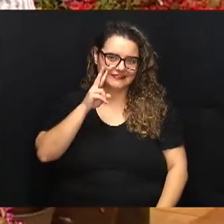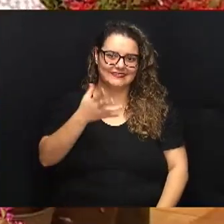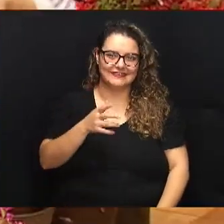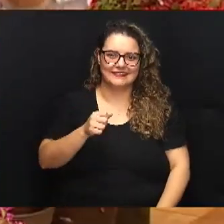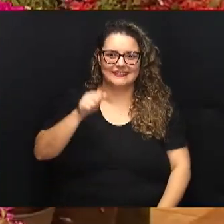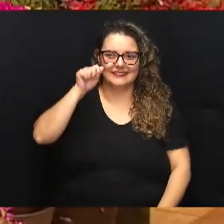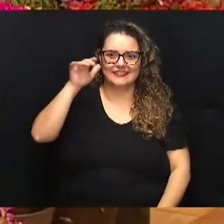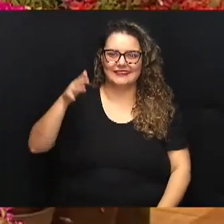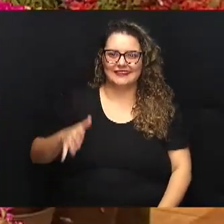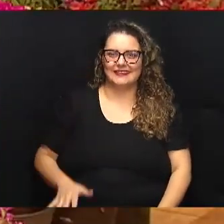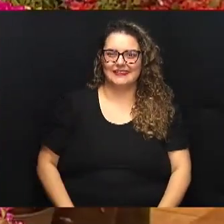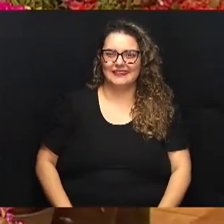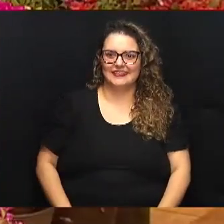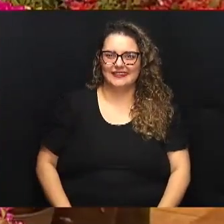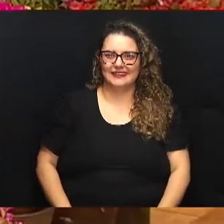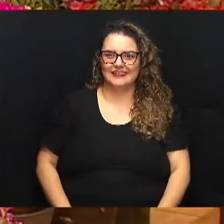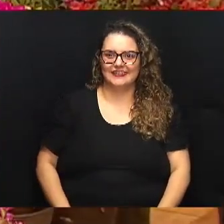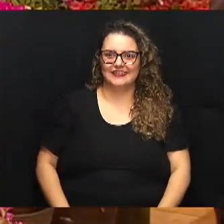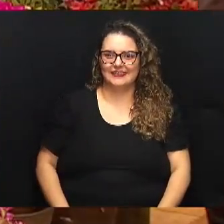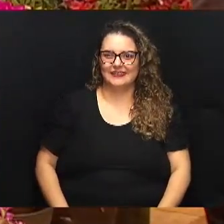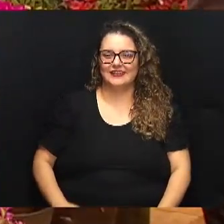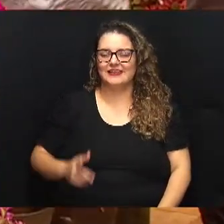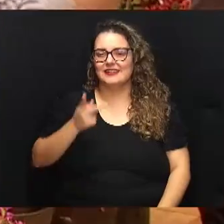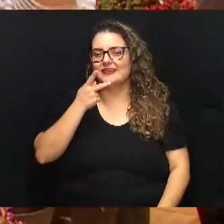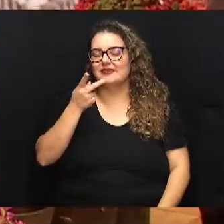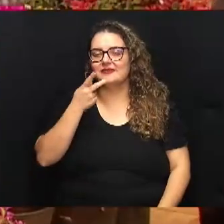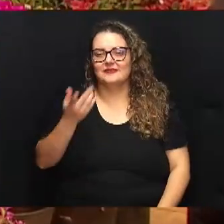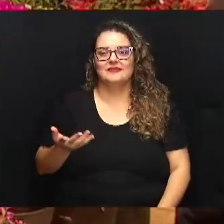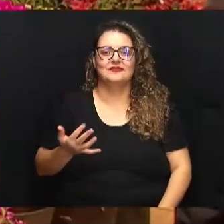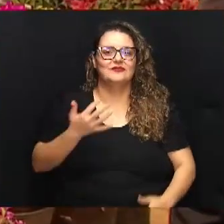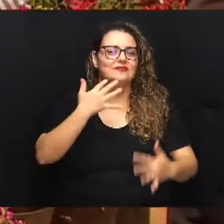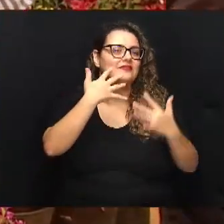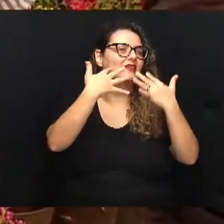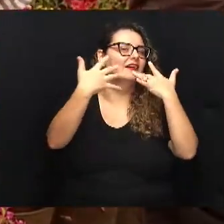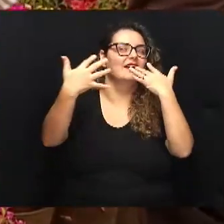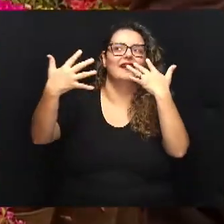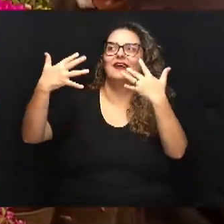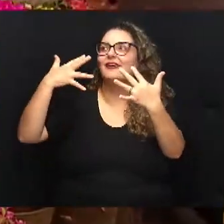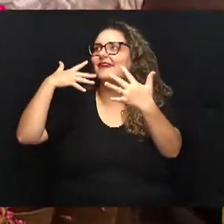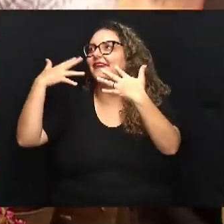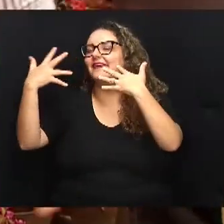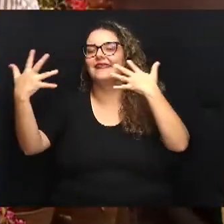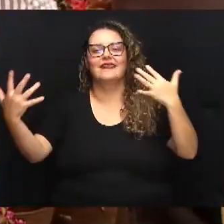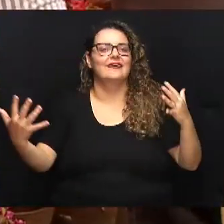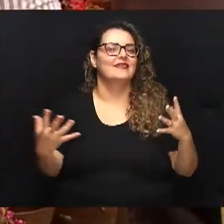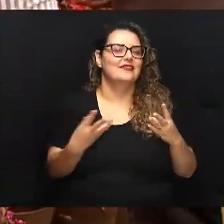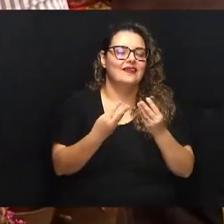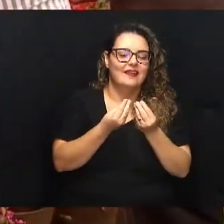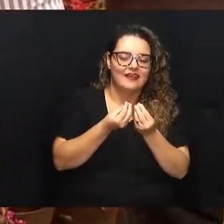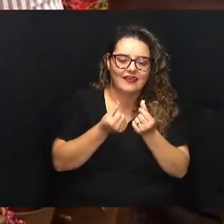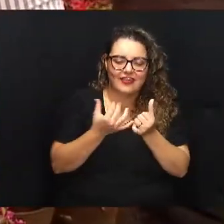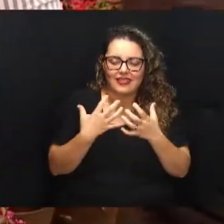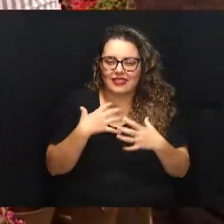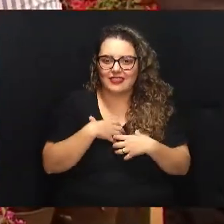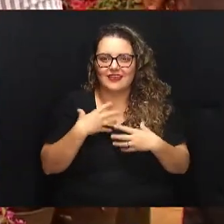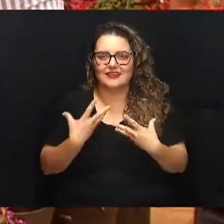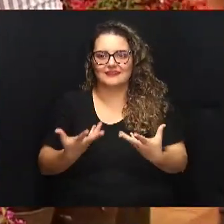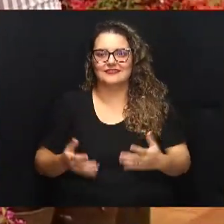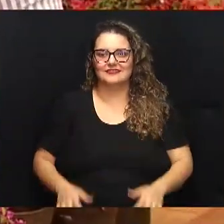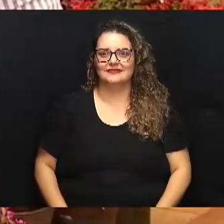Alexandra? Eu falo que a conversa de cores e texturas, a gente